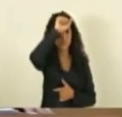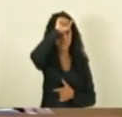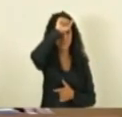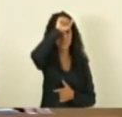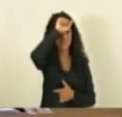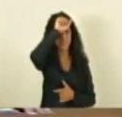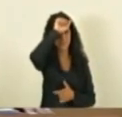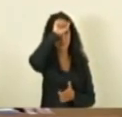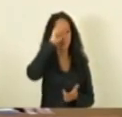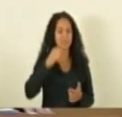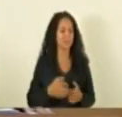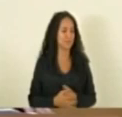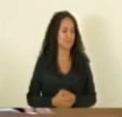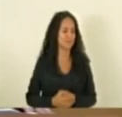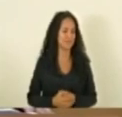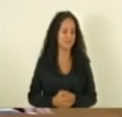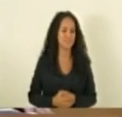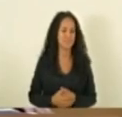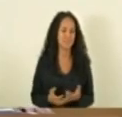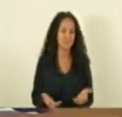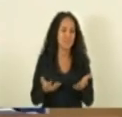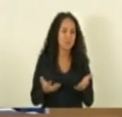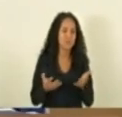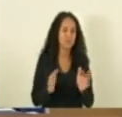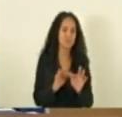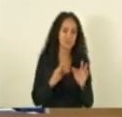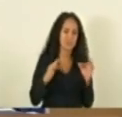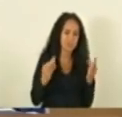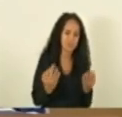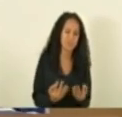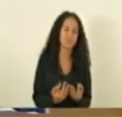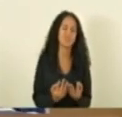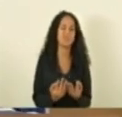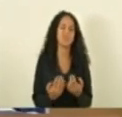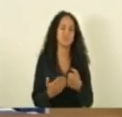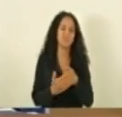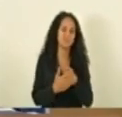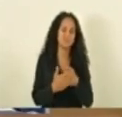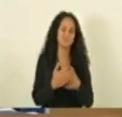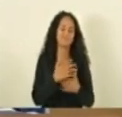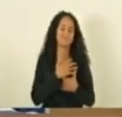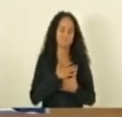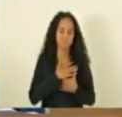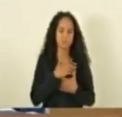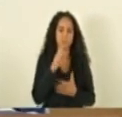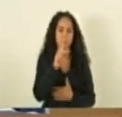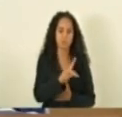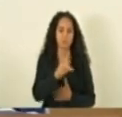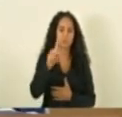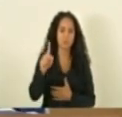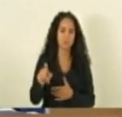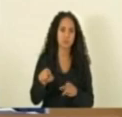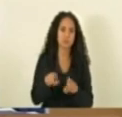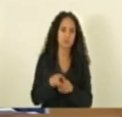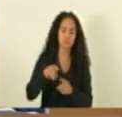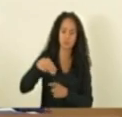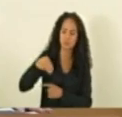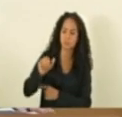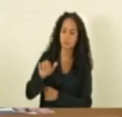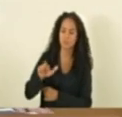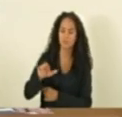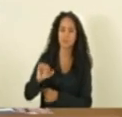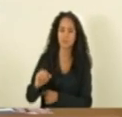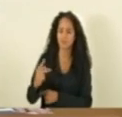em Aracruz. Então, queria me solidarizar com as famílias dos professores Maria Penha